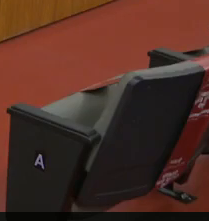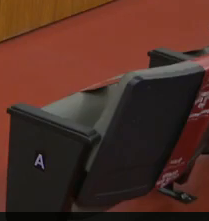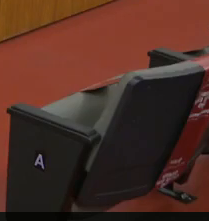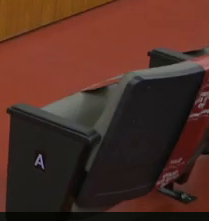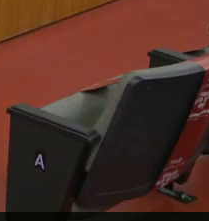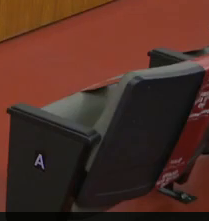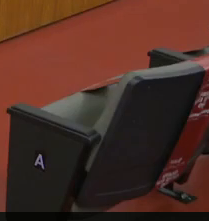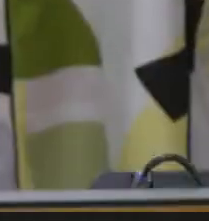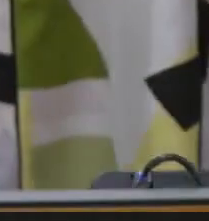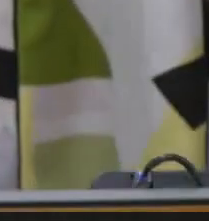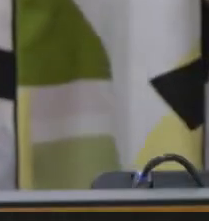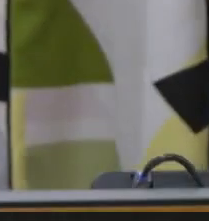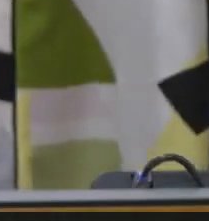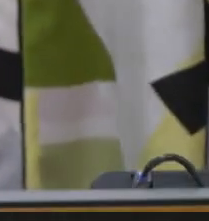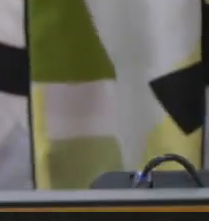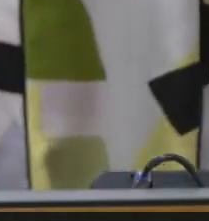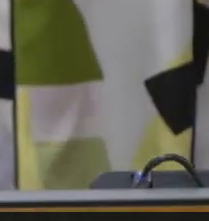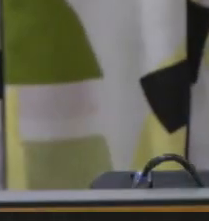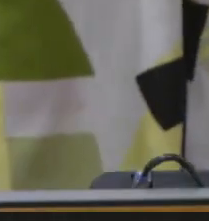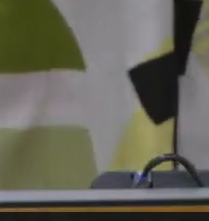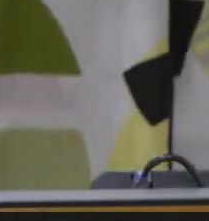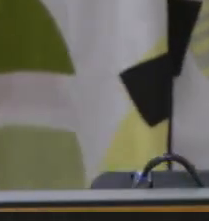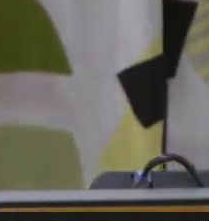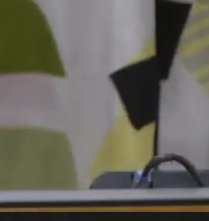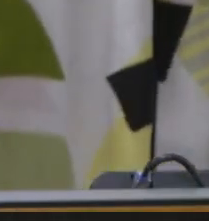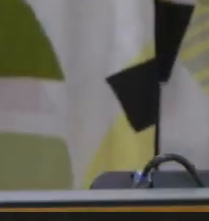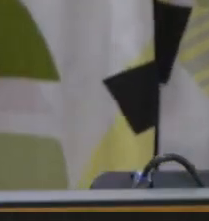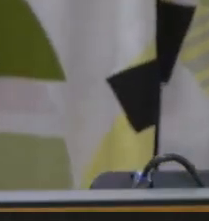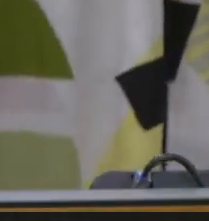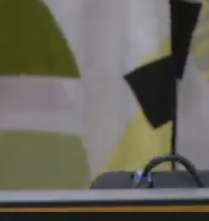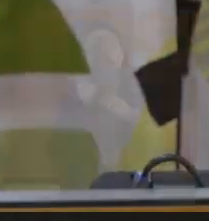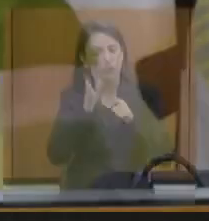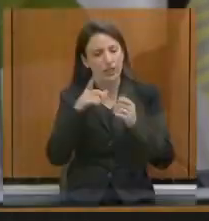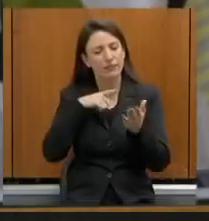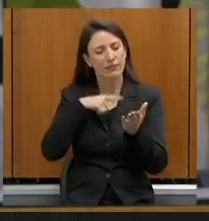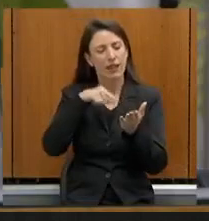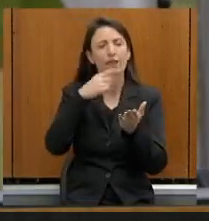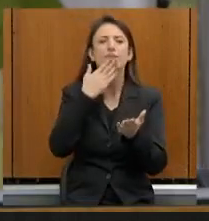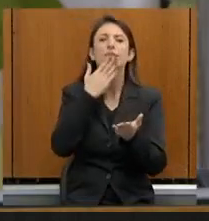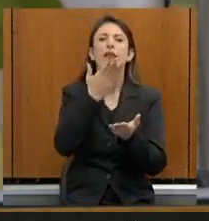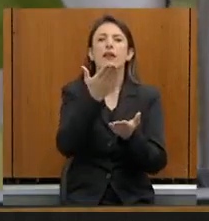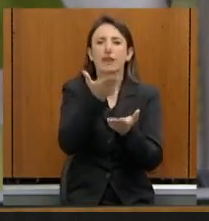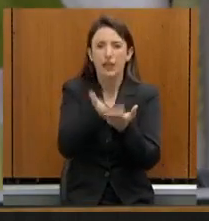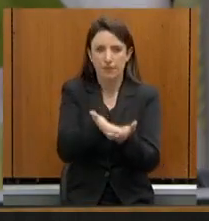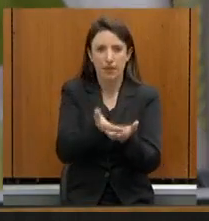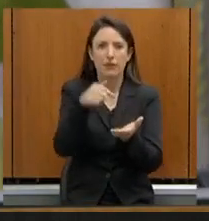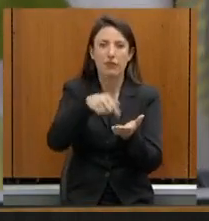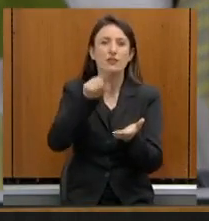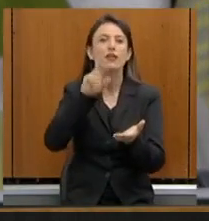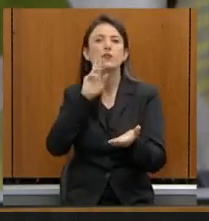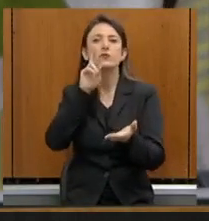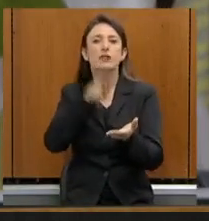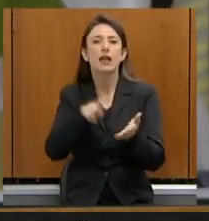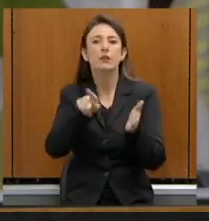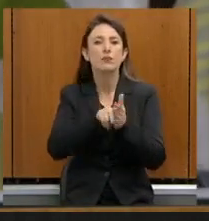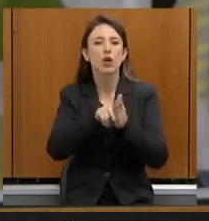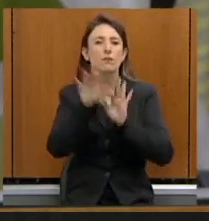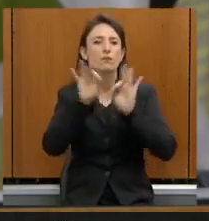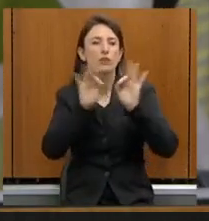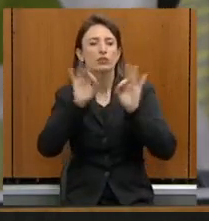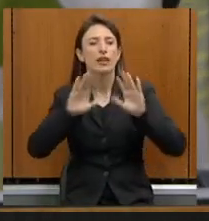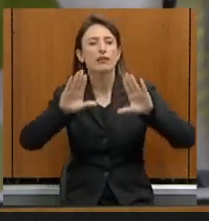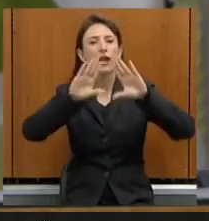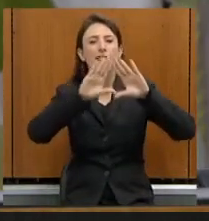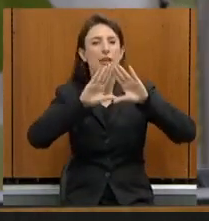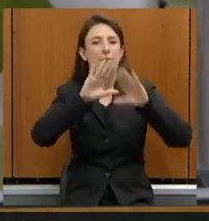vou fazer essa dinâmica, nosso requerimento está aqui, como resultado da Assembleia Fiscaliza, amanhã tem uma